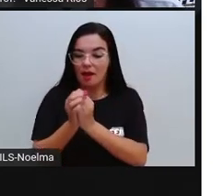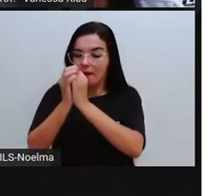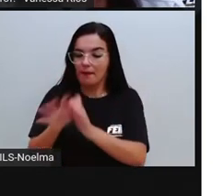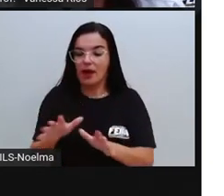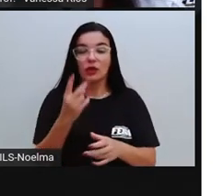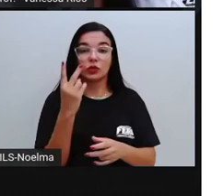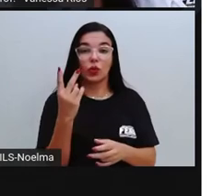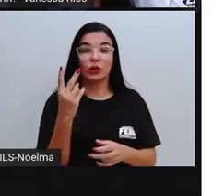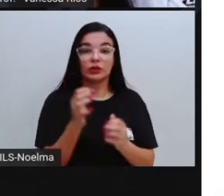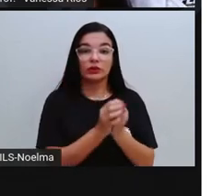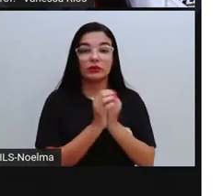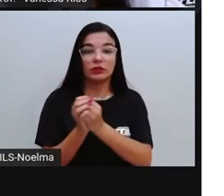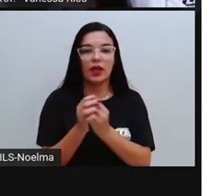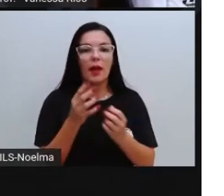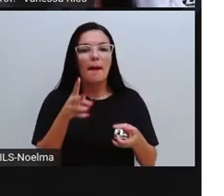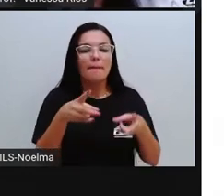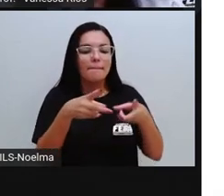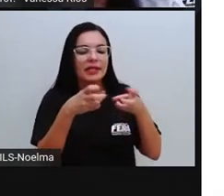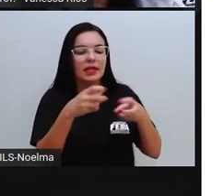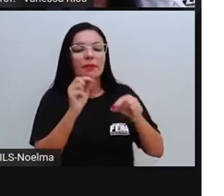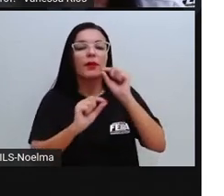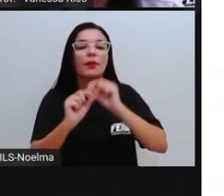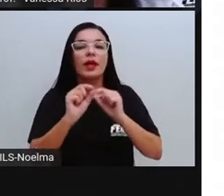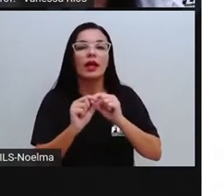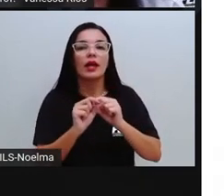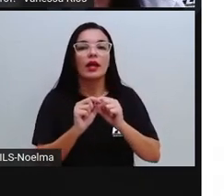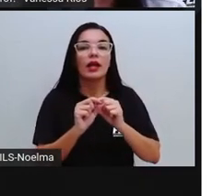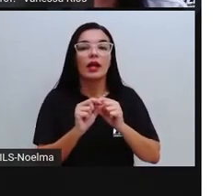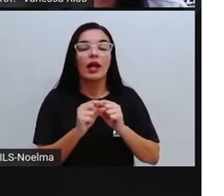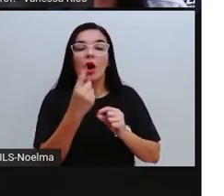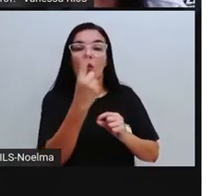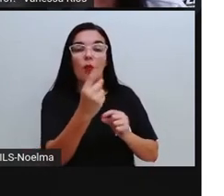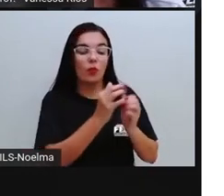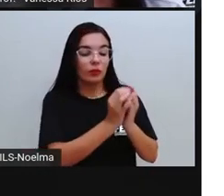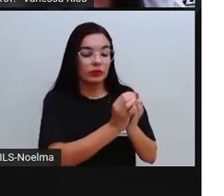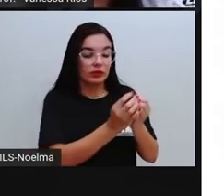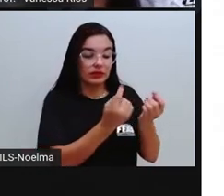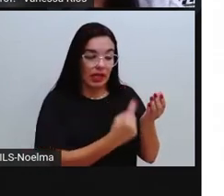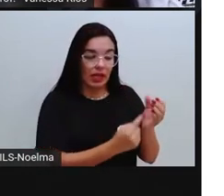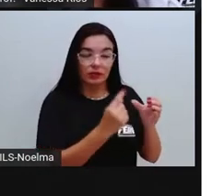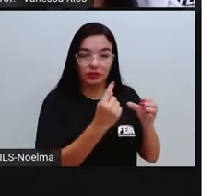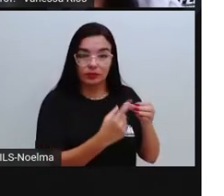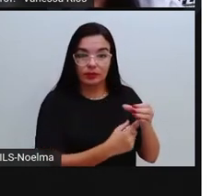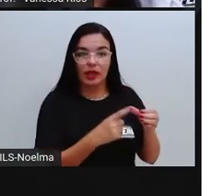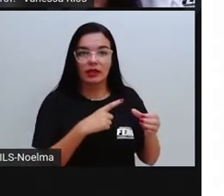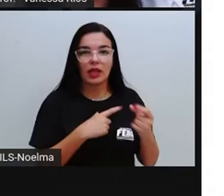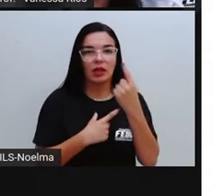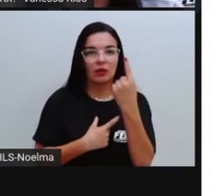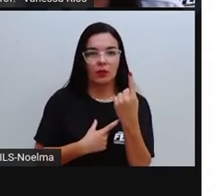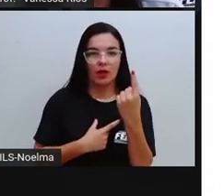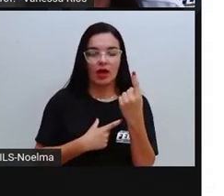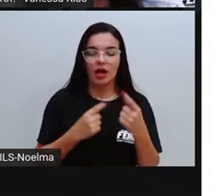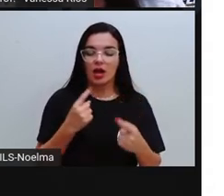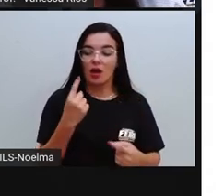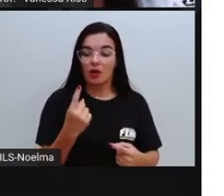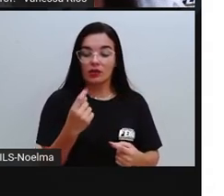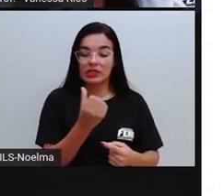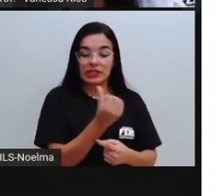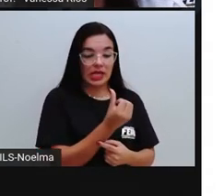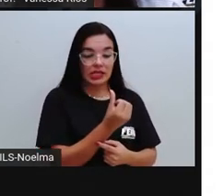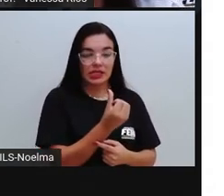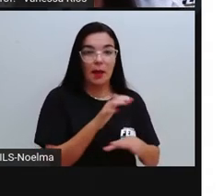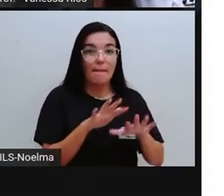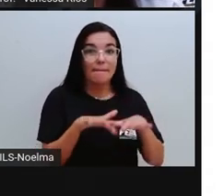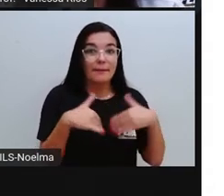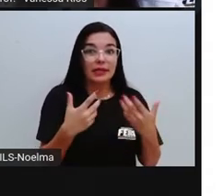tempo, a gente percebeu que um dado só, existem seis possibilidades. Mas quando se joga dois dados, nós